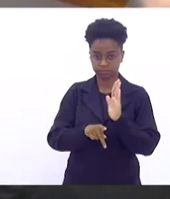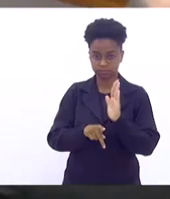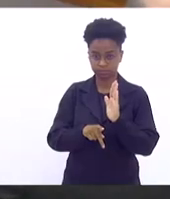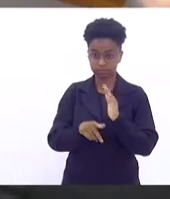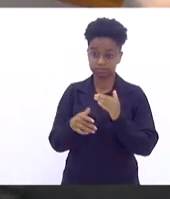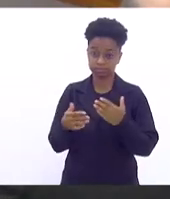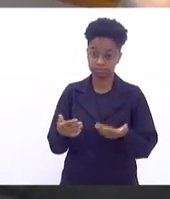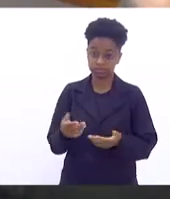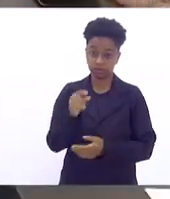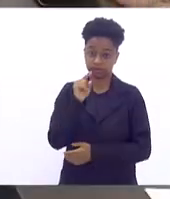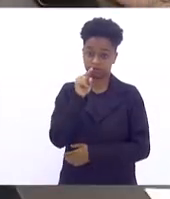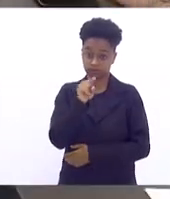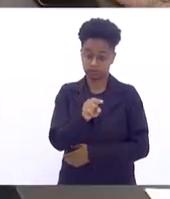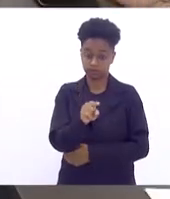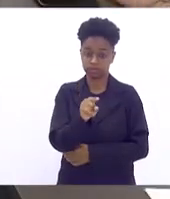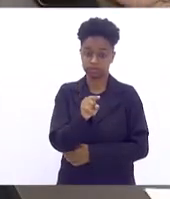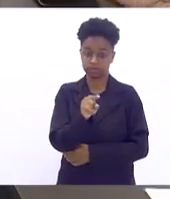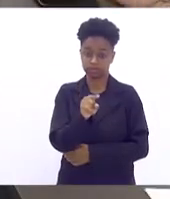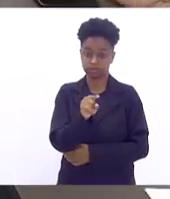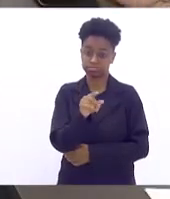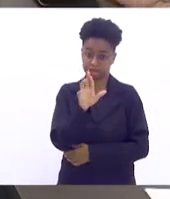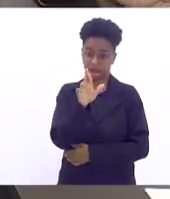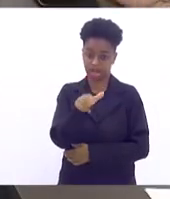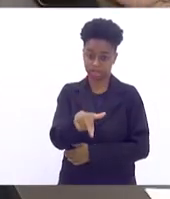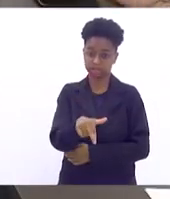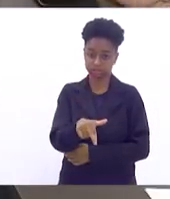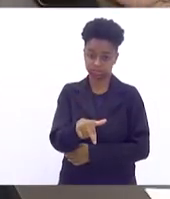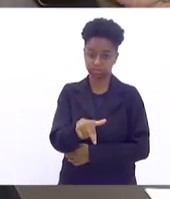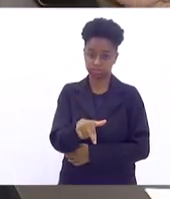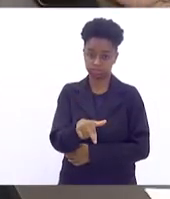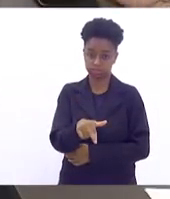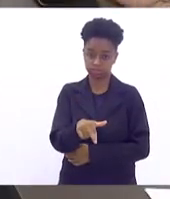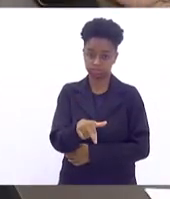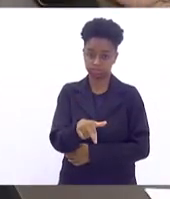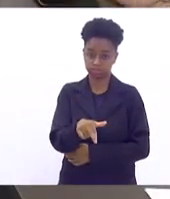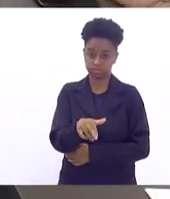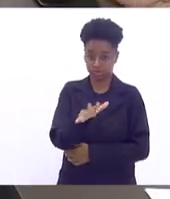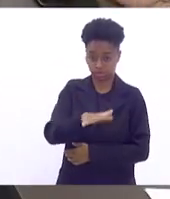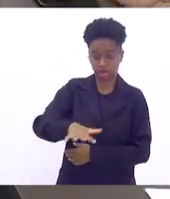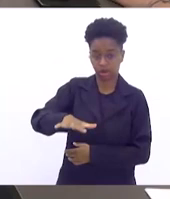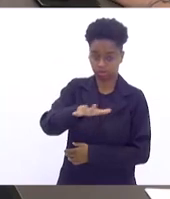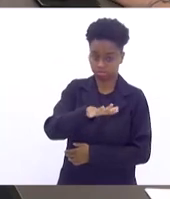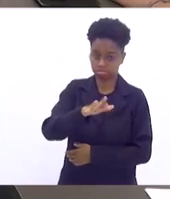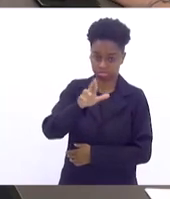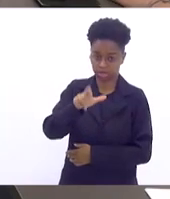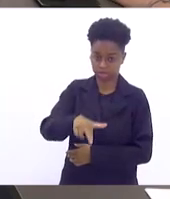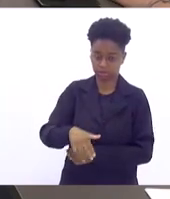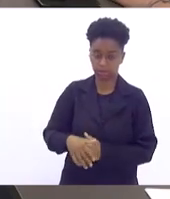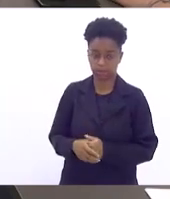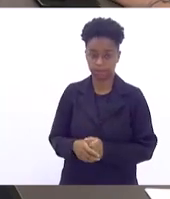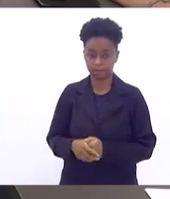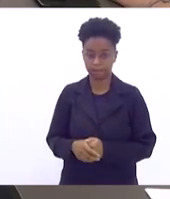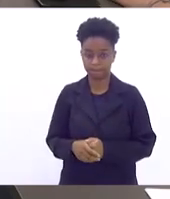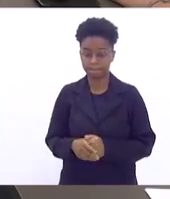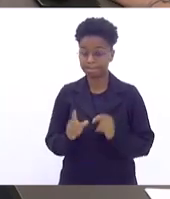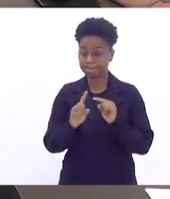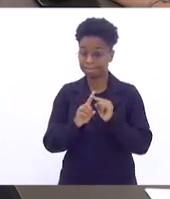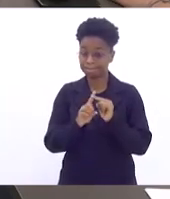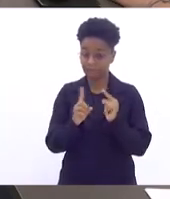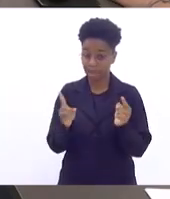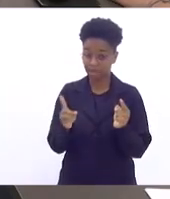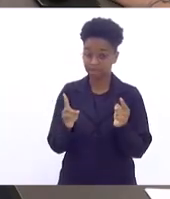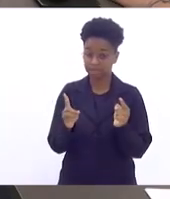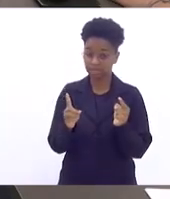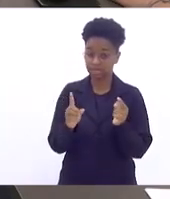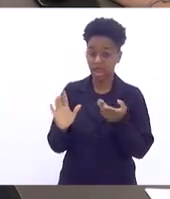vossa excelência tem razão de uma forma geral mas a algumas